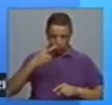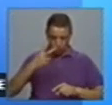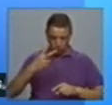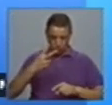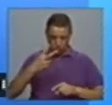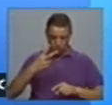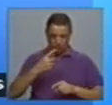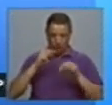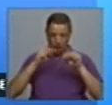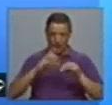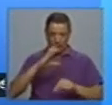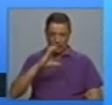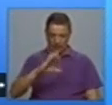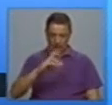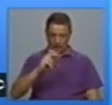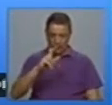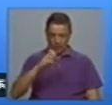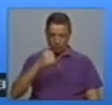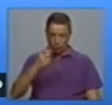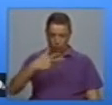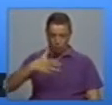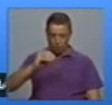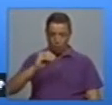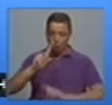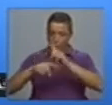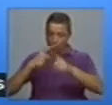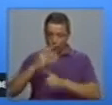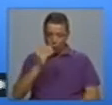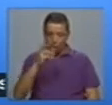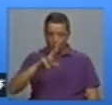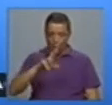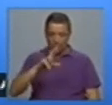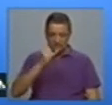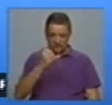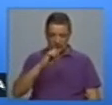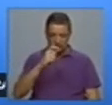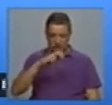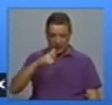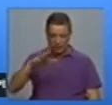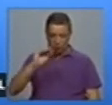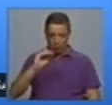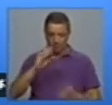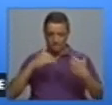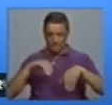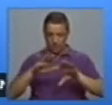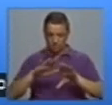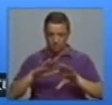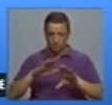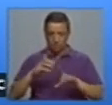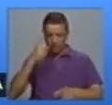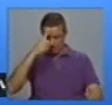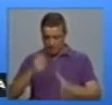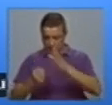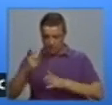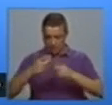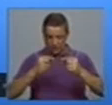isótopo precisamente de carbono e um isótopo de oxigênio, que têm origens diferentes. O isótopo de oxigênio é sobretudo criado em estrelas de